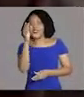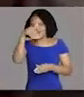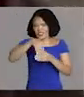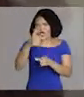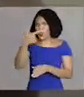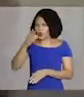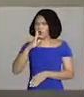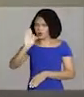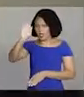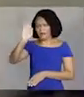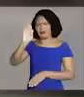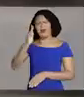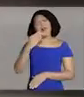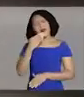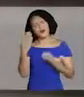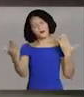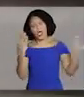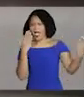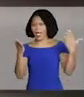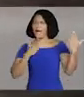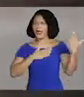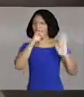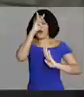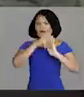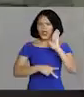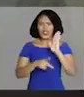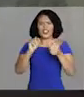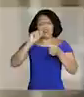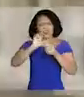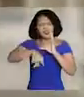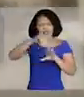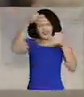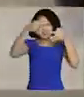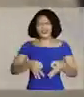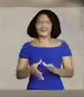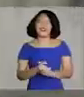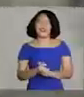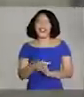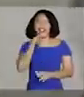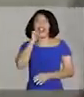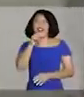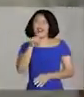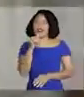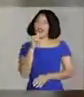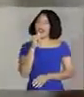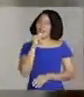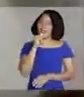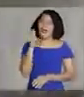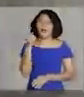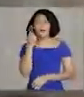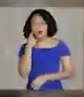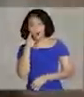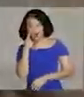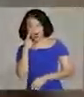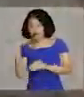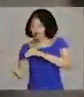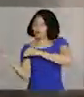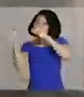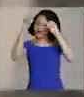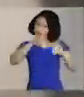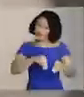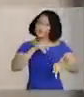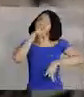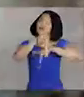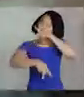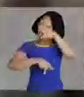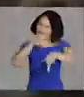que votou em outro candidato, peço que comparem as minhas propostas e faça a escolha certa. A você que ainda está indeciso, venha para o nosso lado,